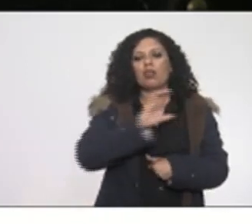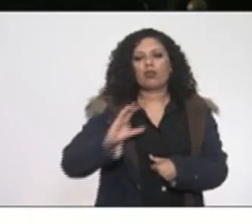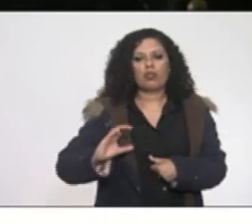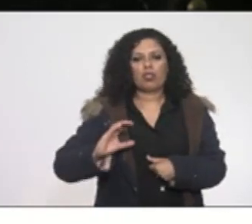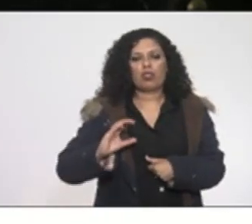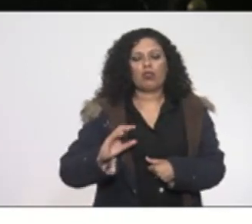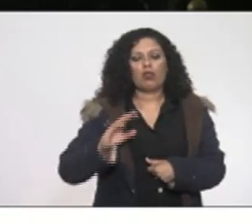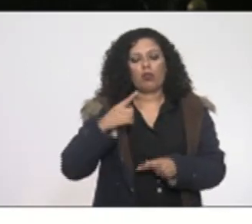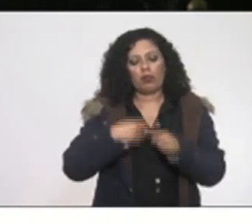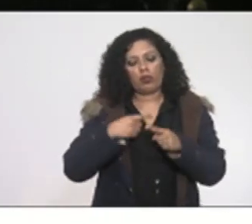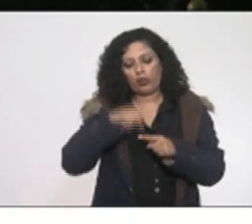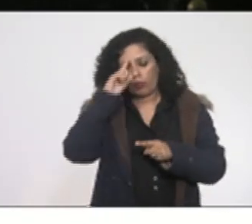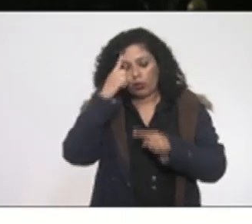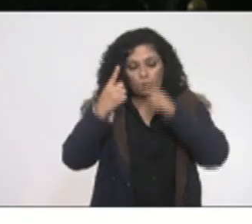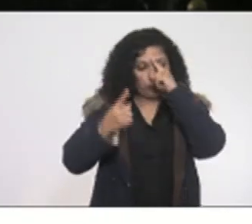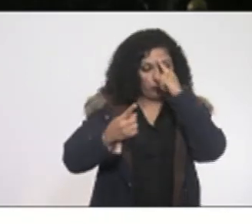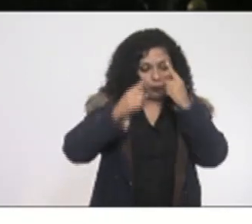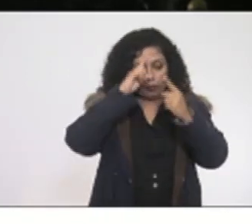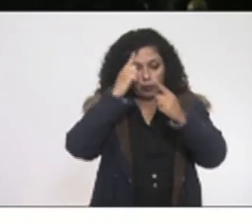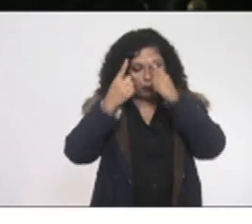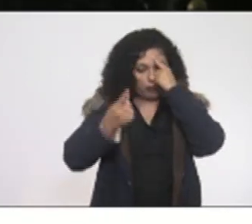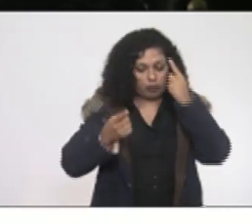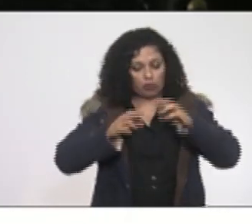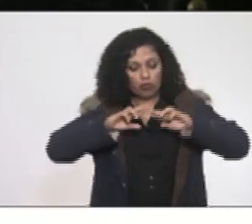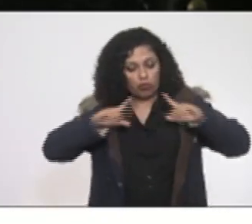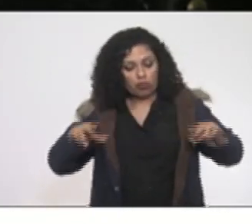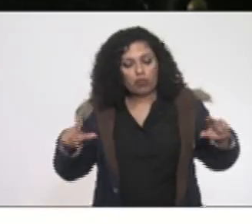de dúvidas que estão existindo entre